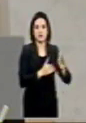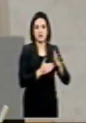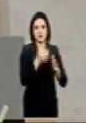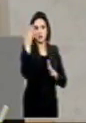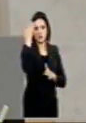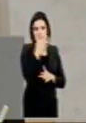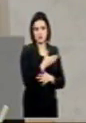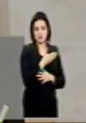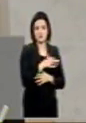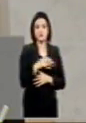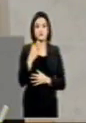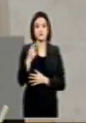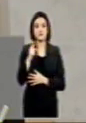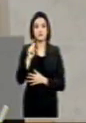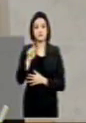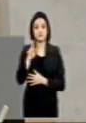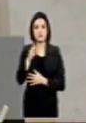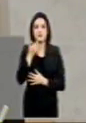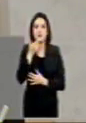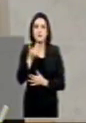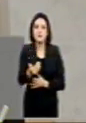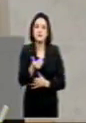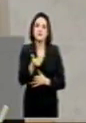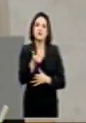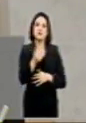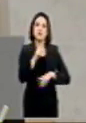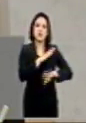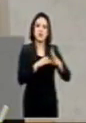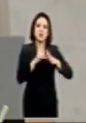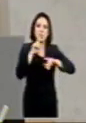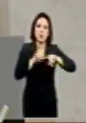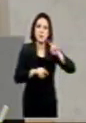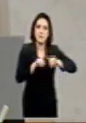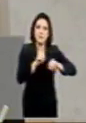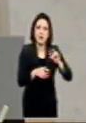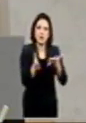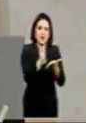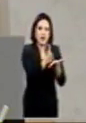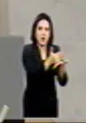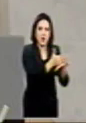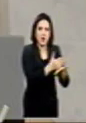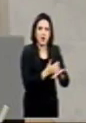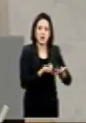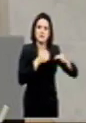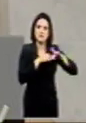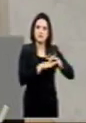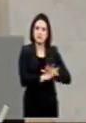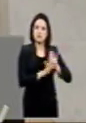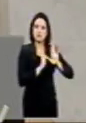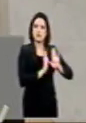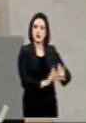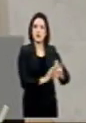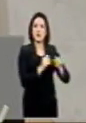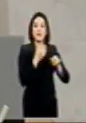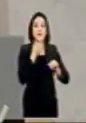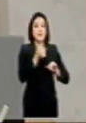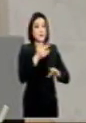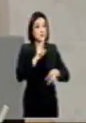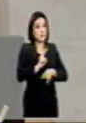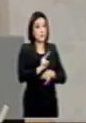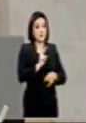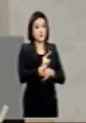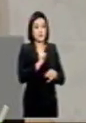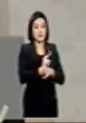apreensão do material apreendido durante a execução de medidas de busca e apreensão domiciliar